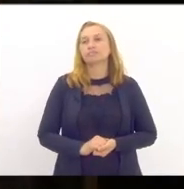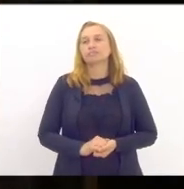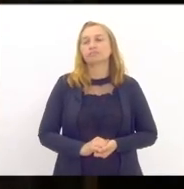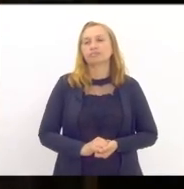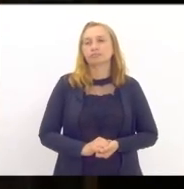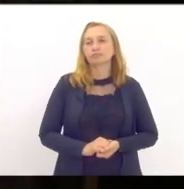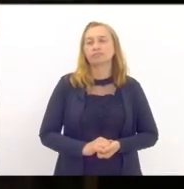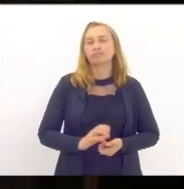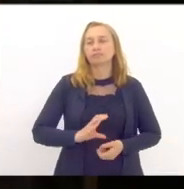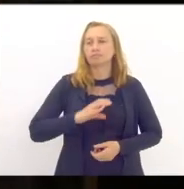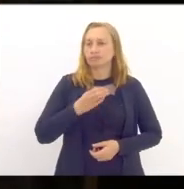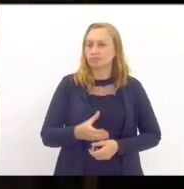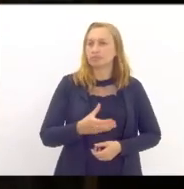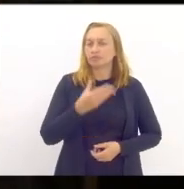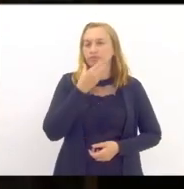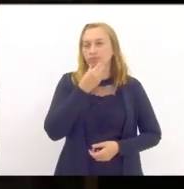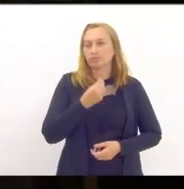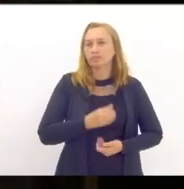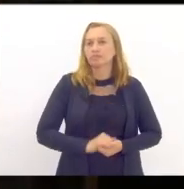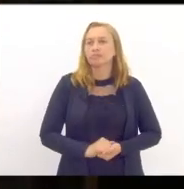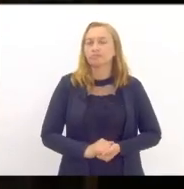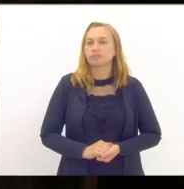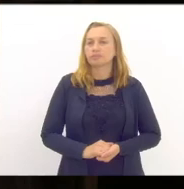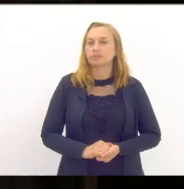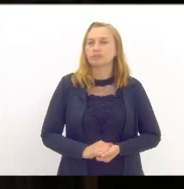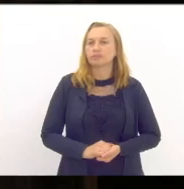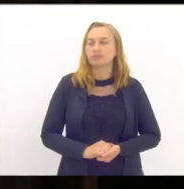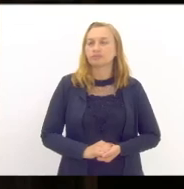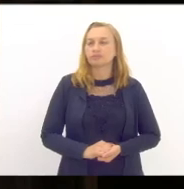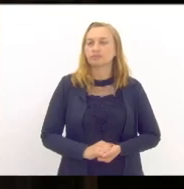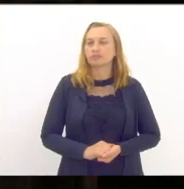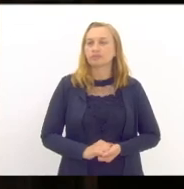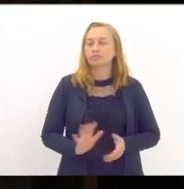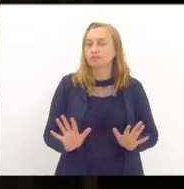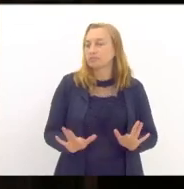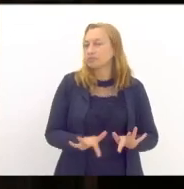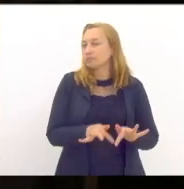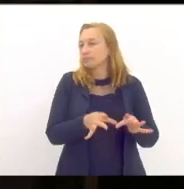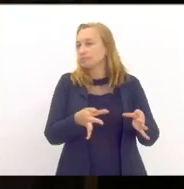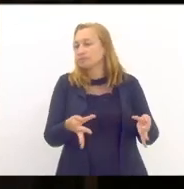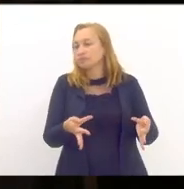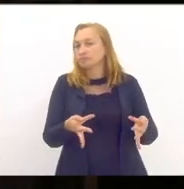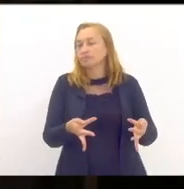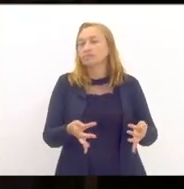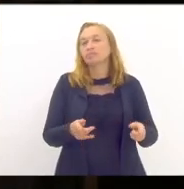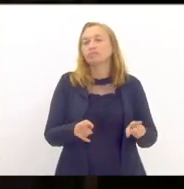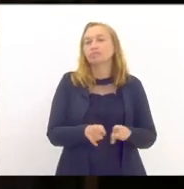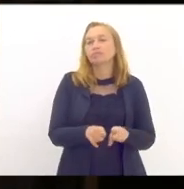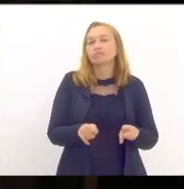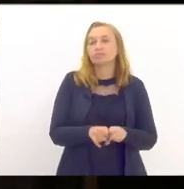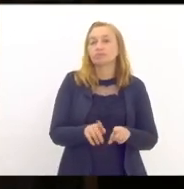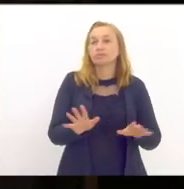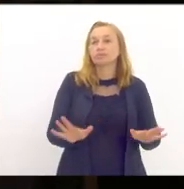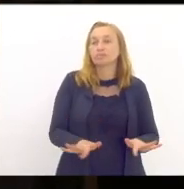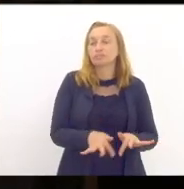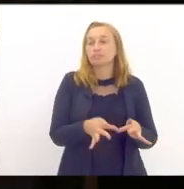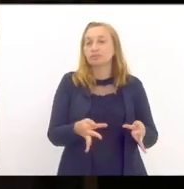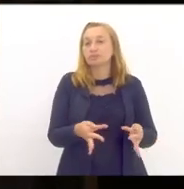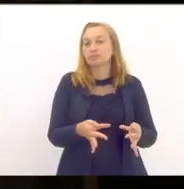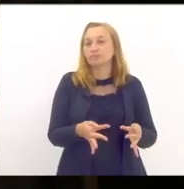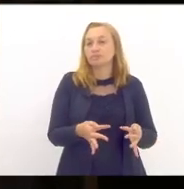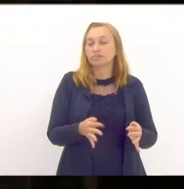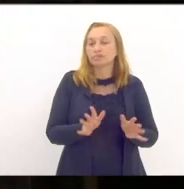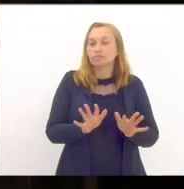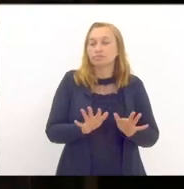homem de coragem, de uma generosidade e, sobretudo, uma generosidade